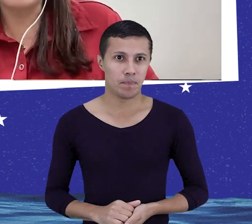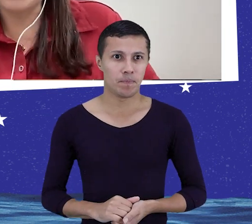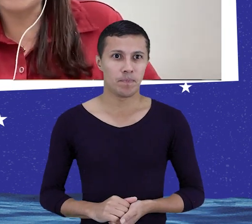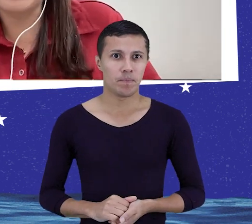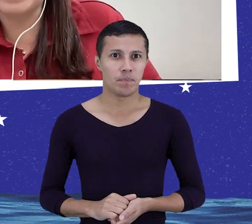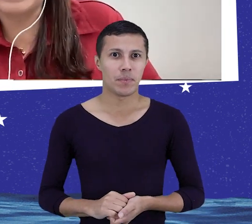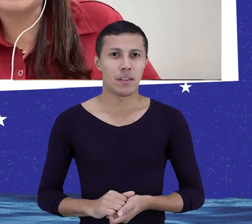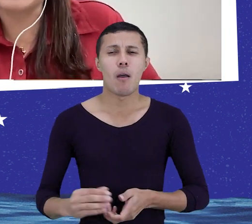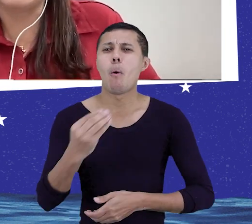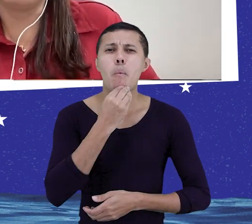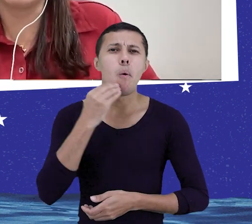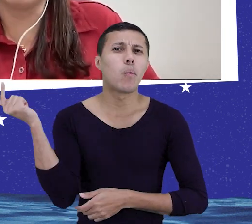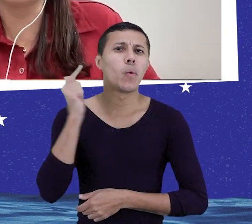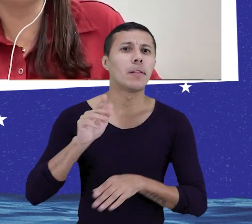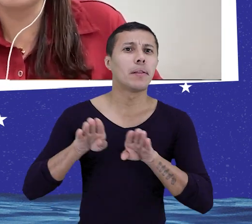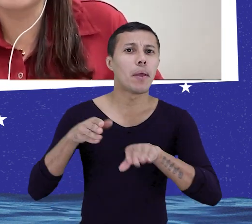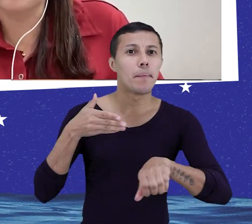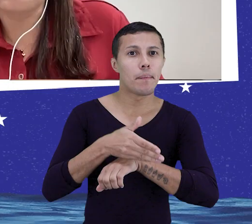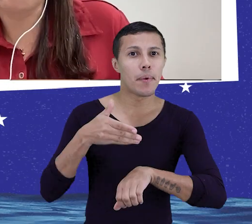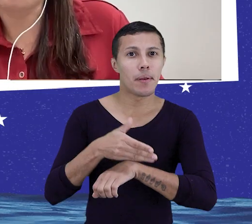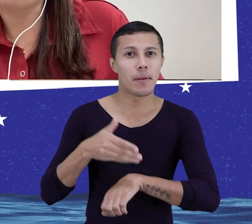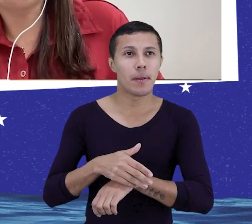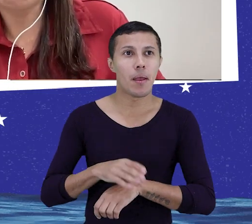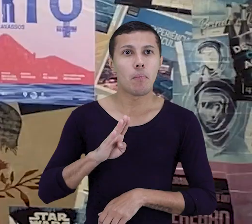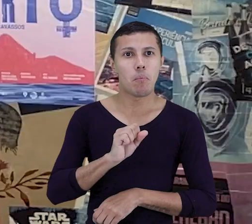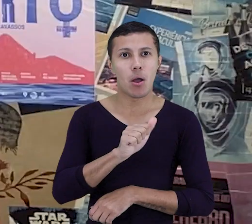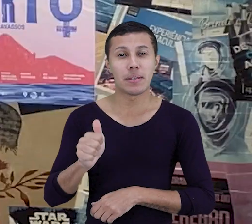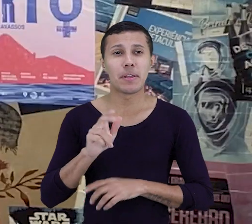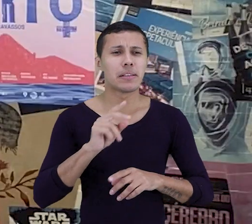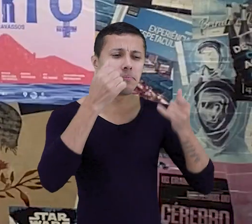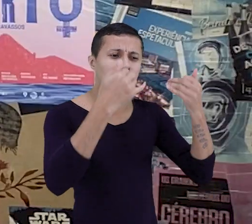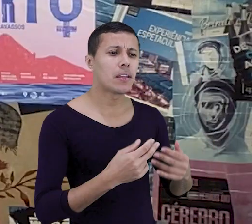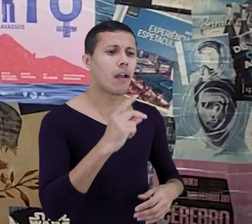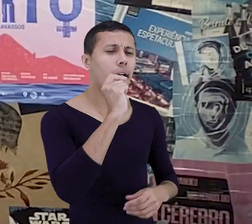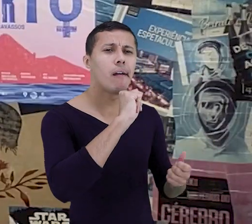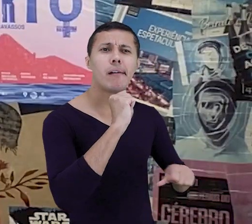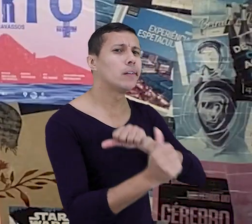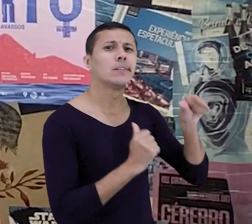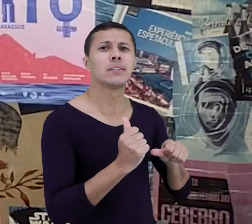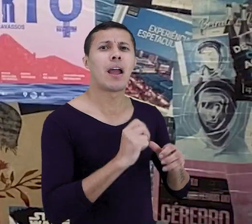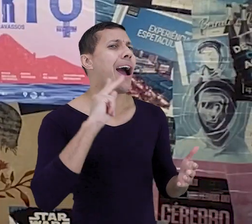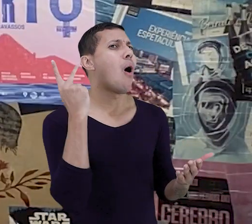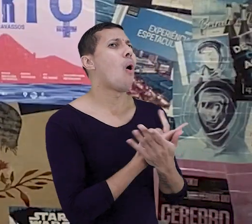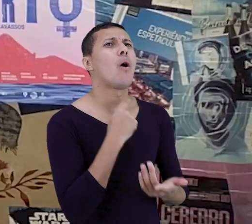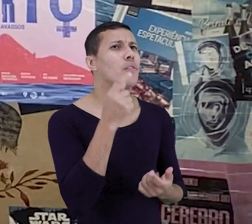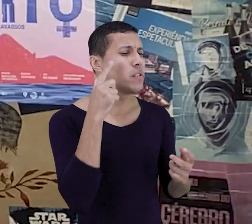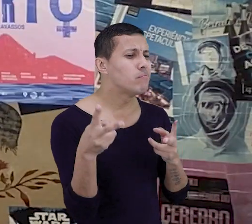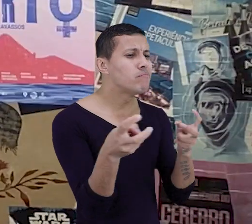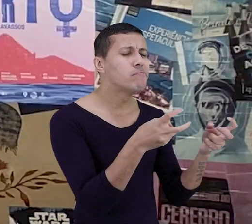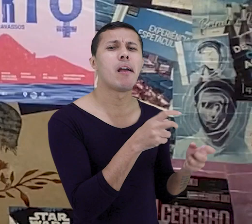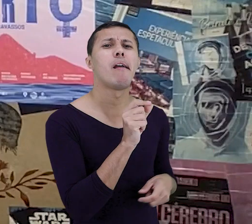nos deu muitas oportunidades, assim. Participamos do Bossa. Você fala da virada de chave, que é o quê? O que aconteceu? O que vocês